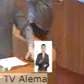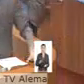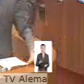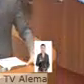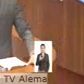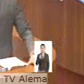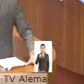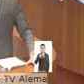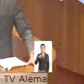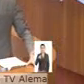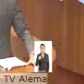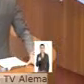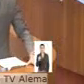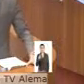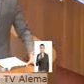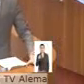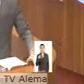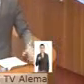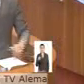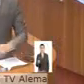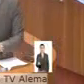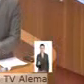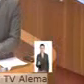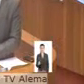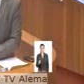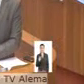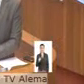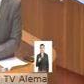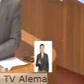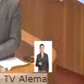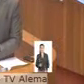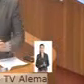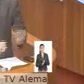deputado. A exceção de Campo Grande, que é a empresa que...